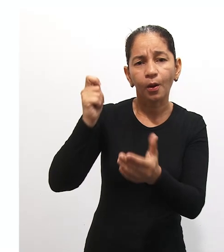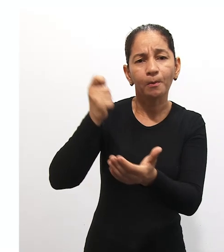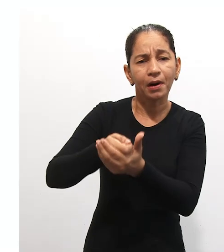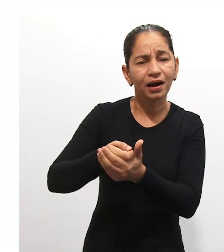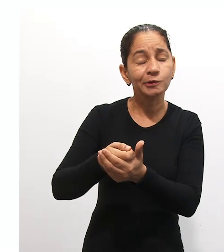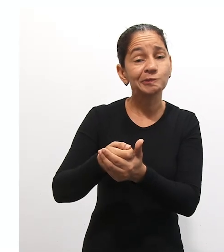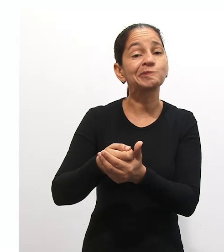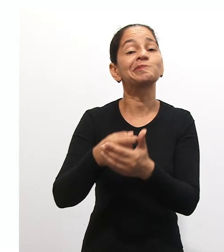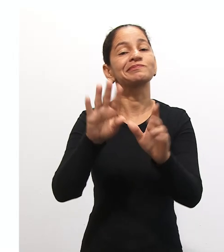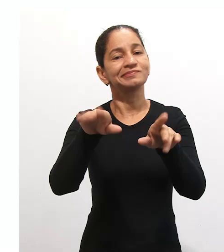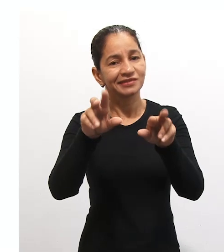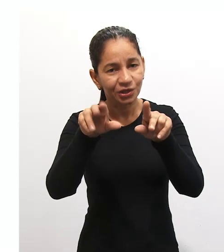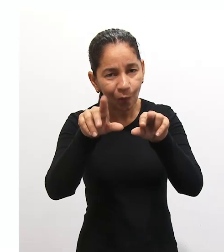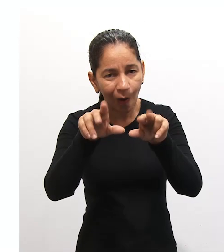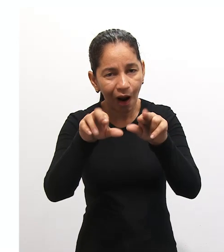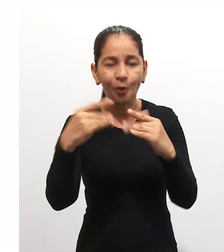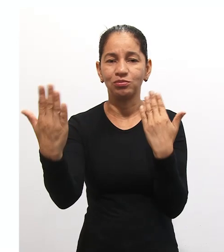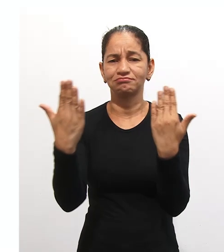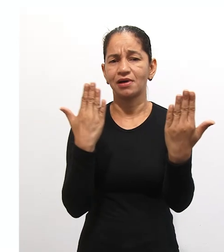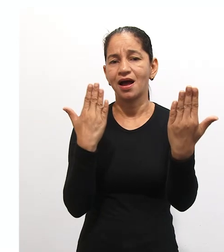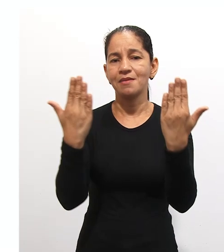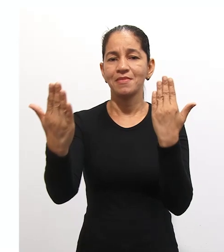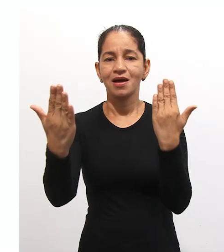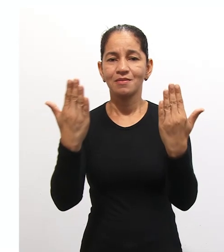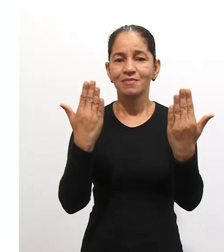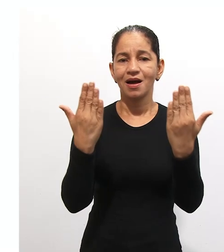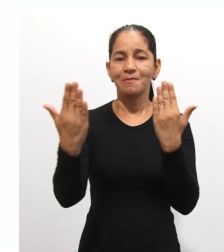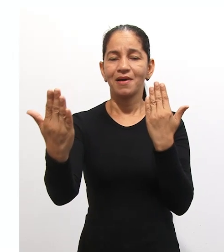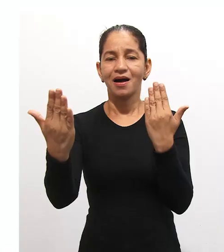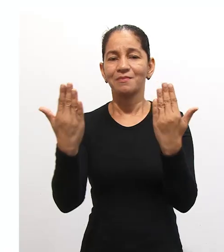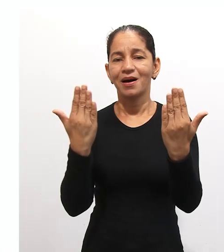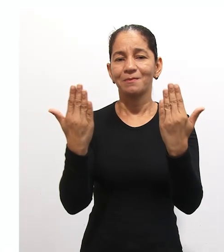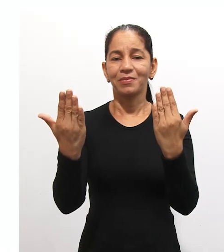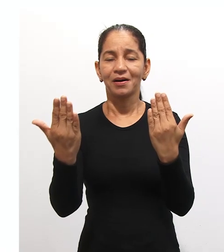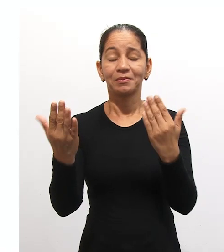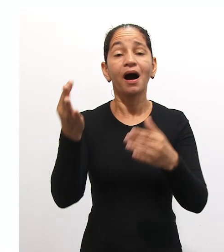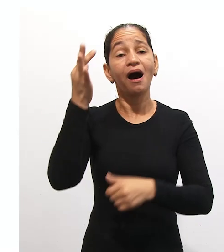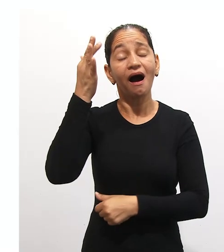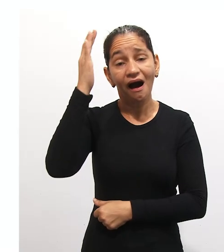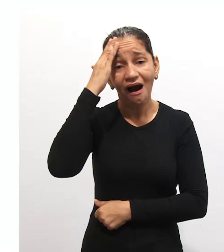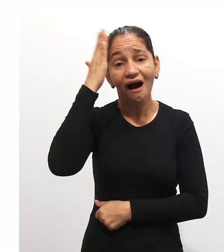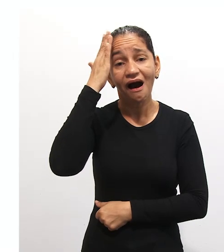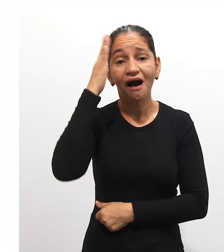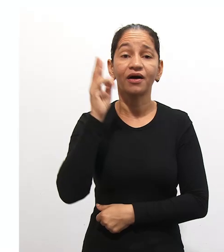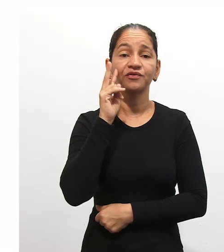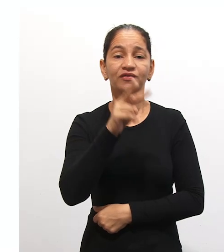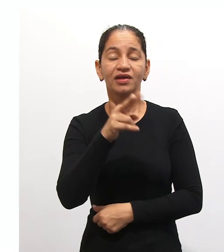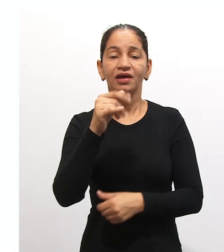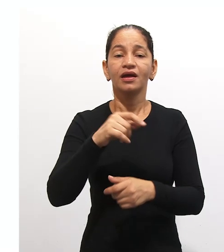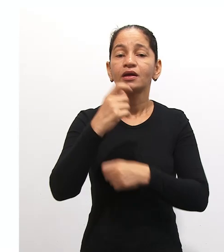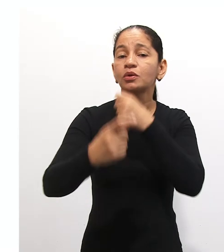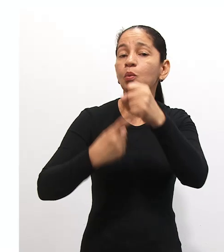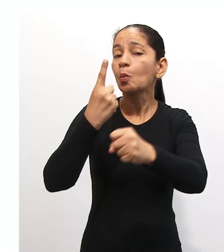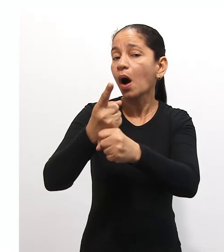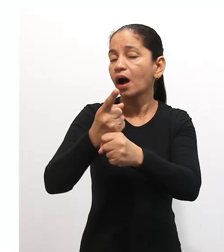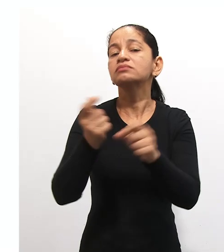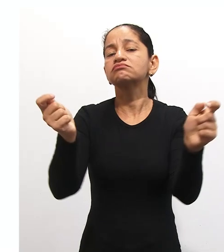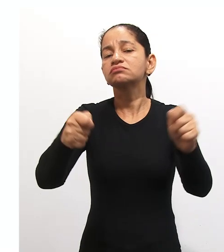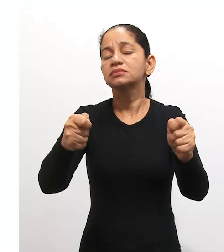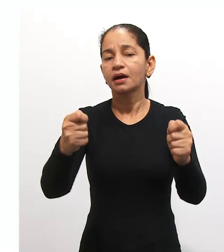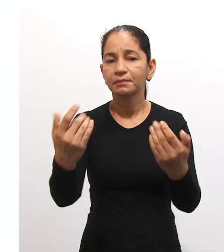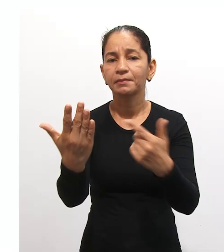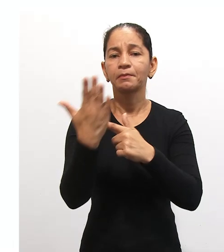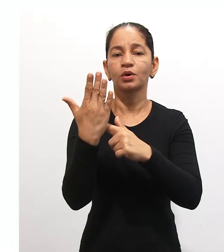vêm da comparação entre custos fixos, variáveis de oportunidade. E a contabilidade gerencial ela dá